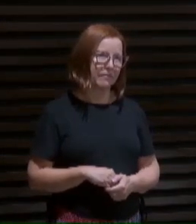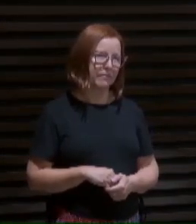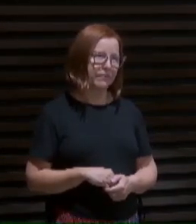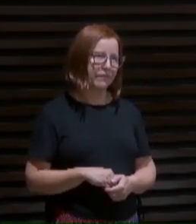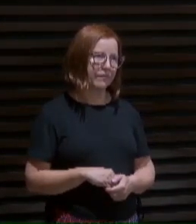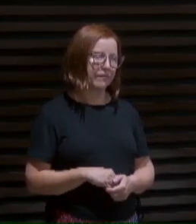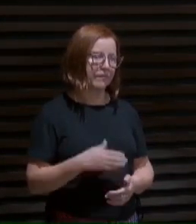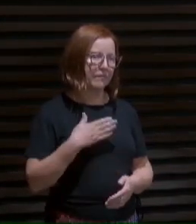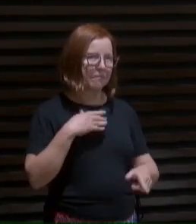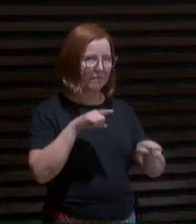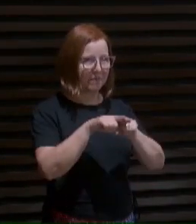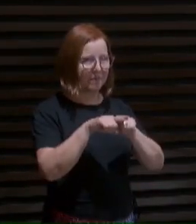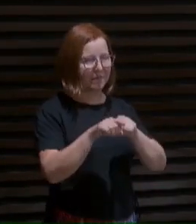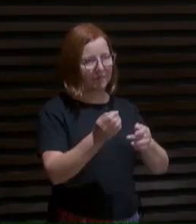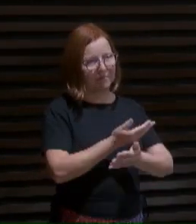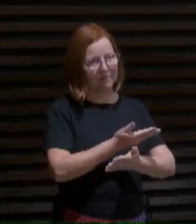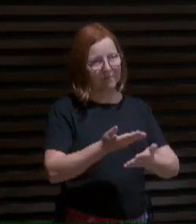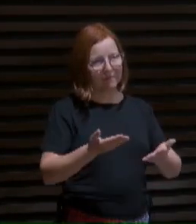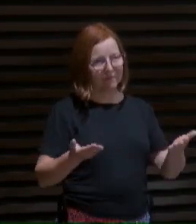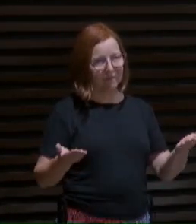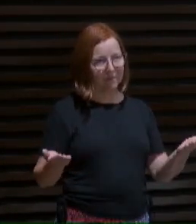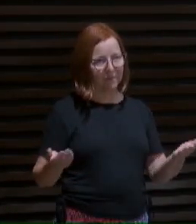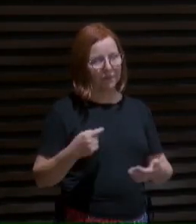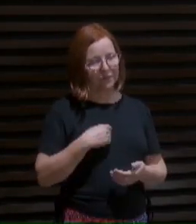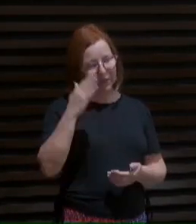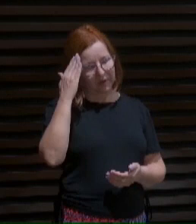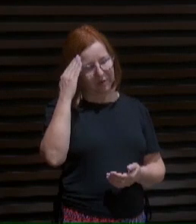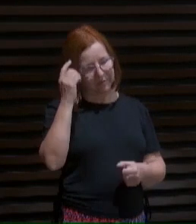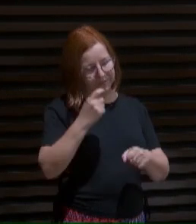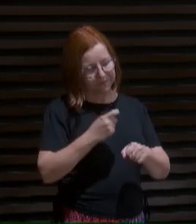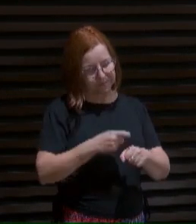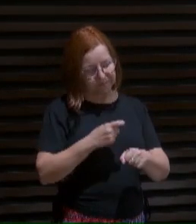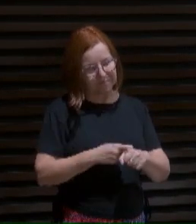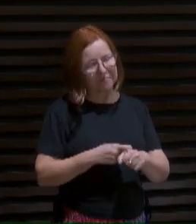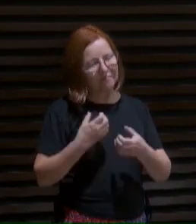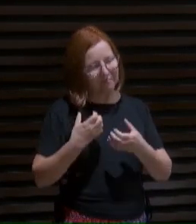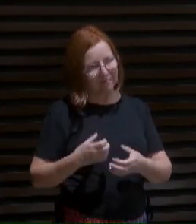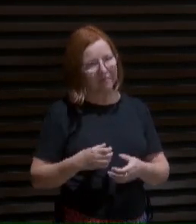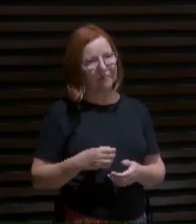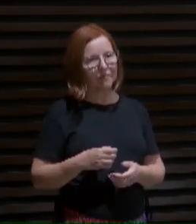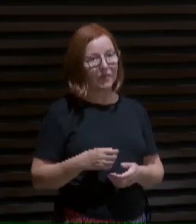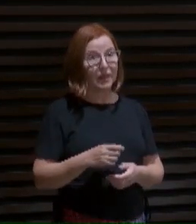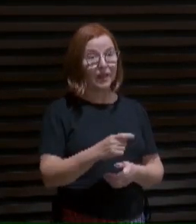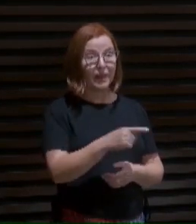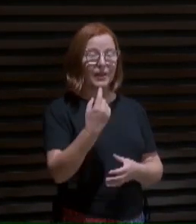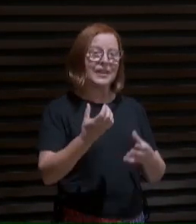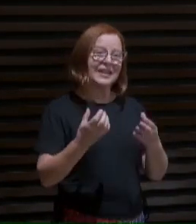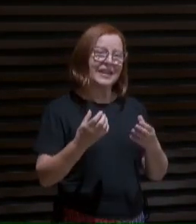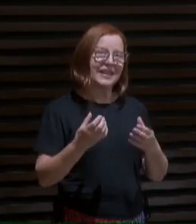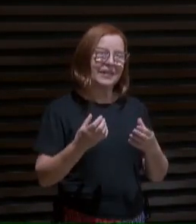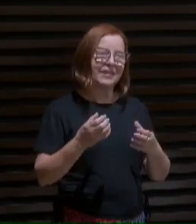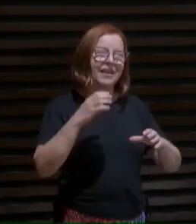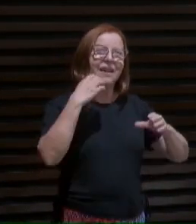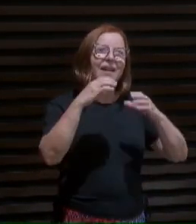Meus irmãos, eu sei que é duro, é pesado. A gente quer aquelas canções de ninar